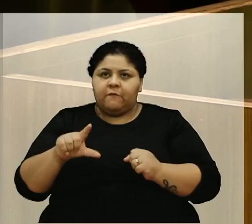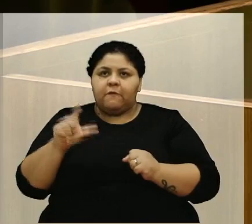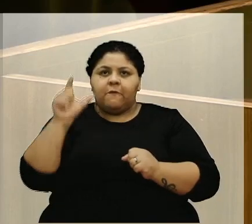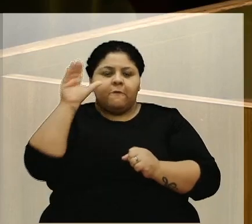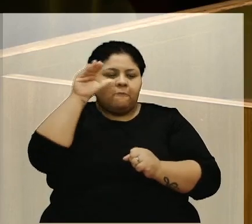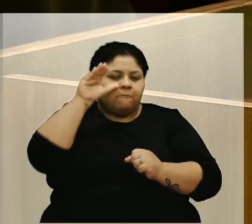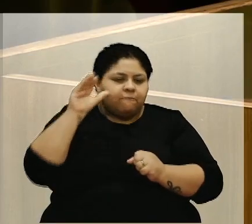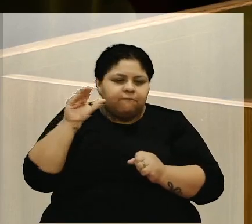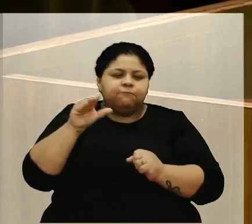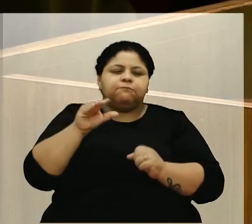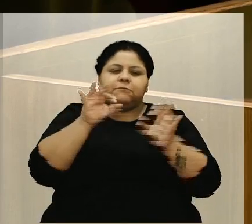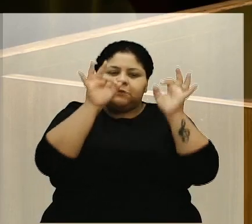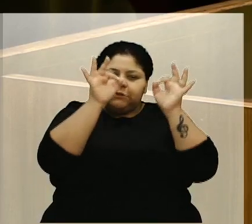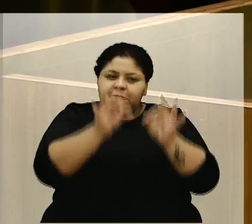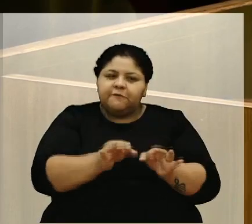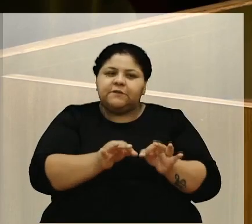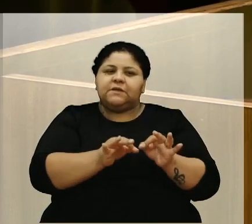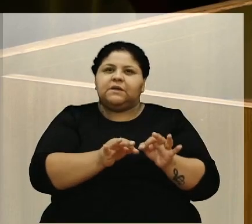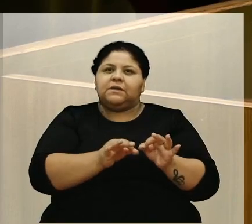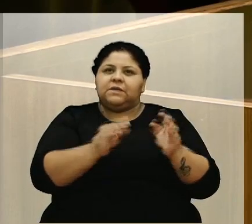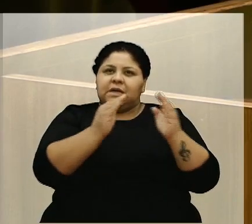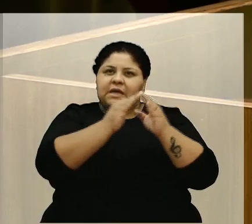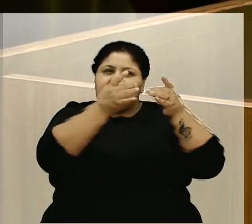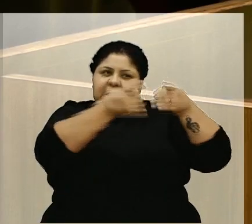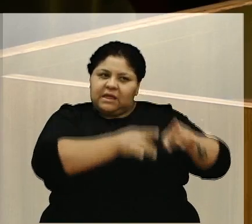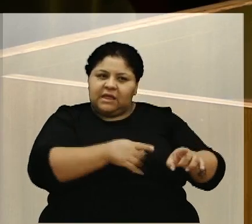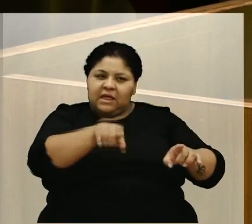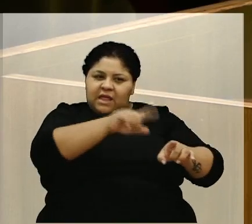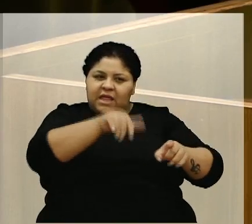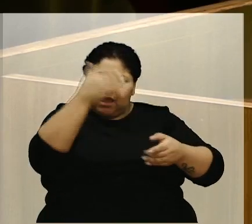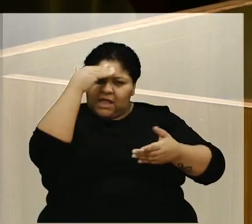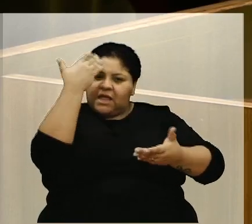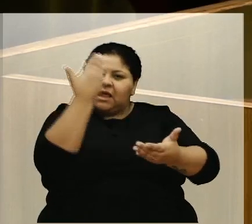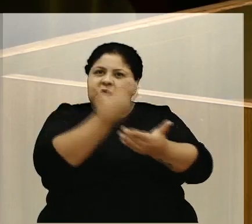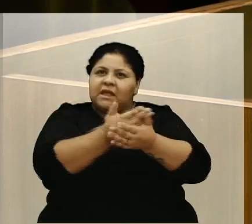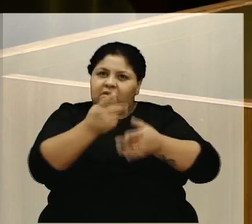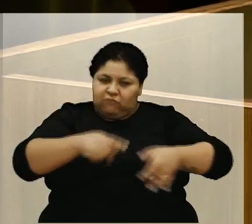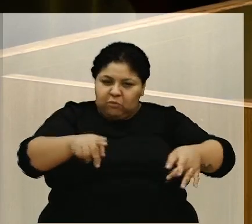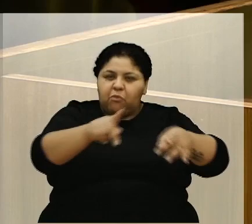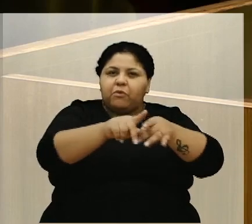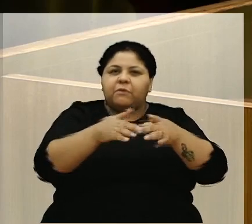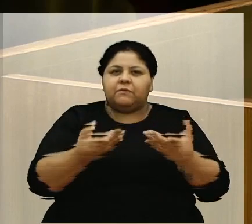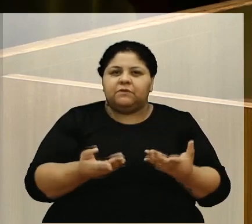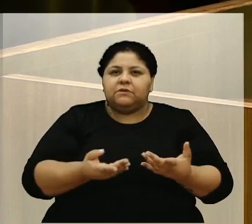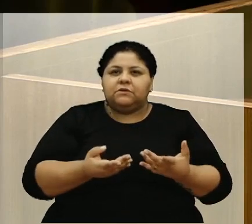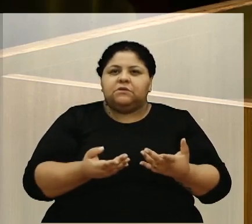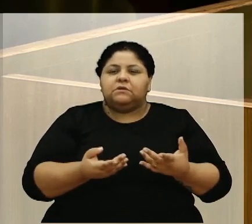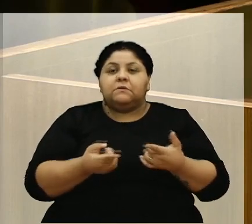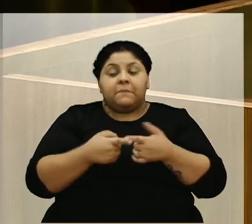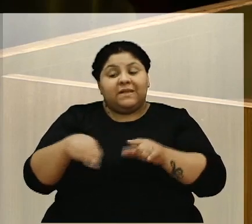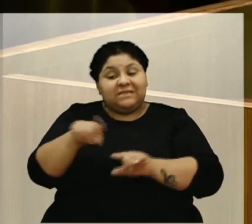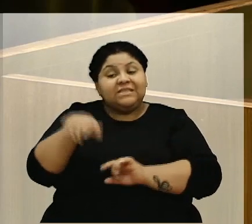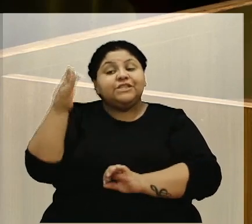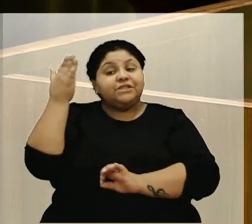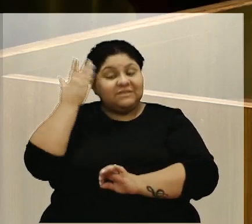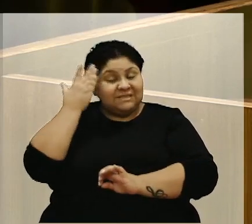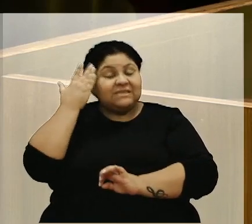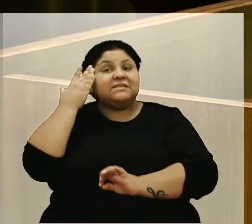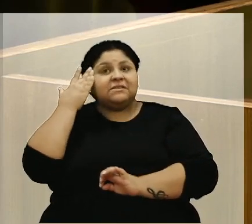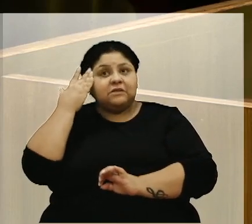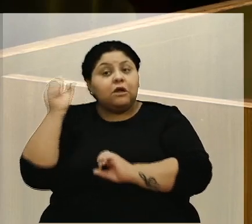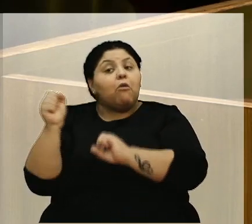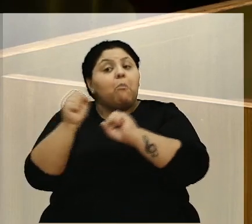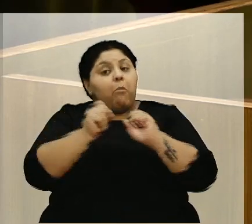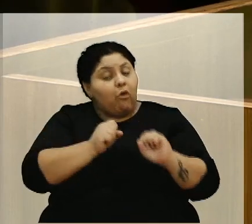aquela casa foi afetada, porque a gente acredita muito na população, mas a gente sabe que às vezes